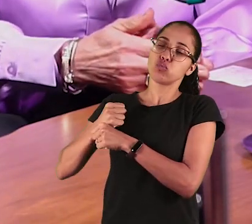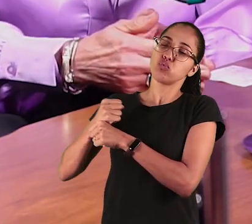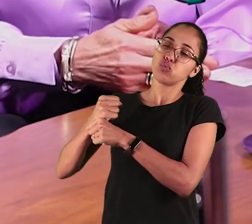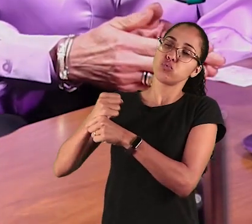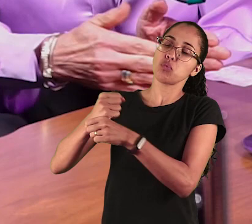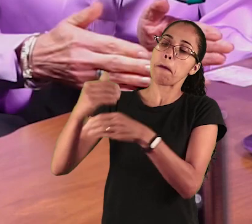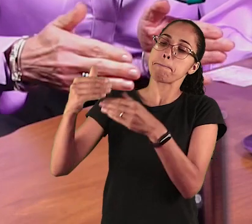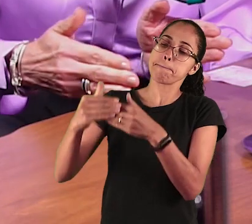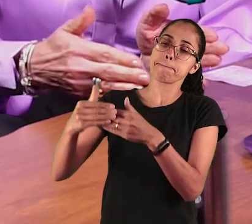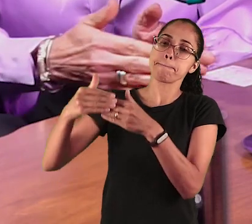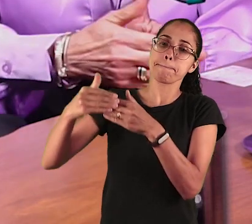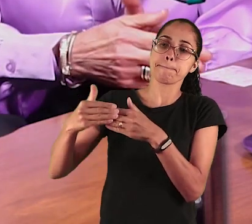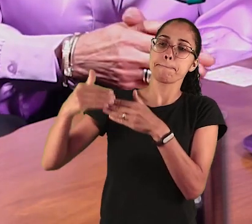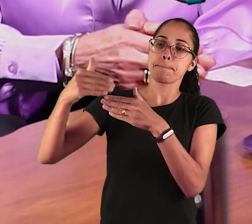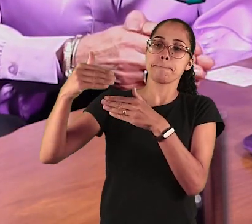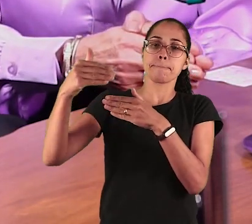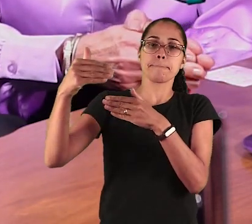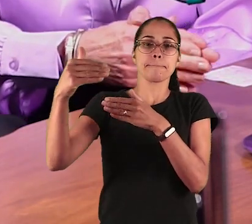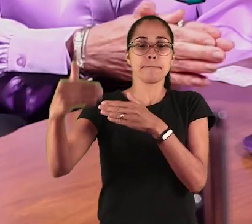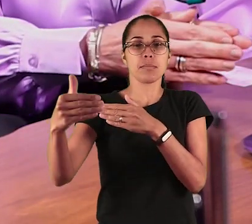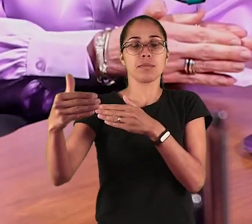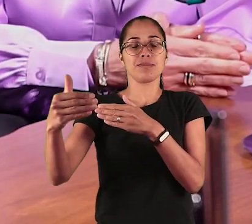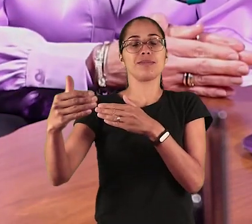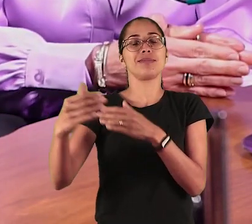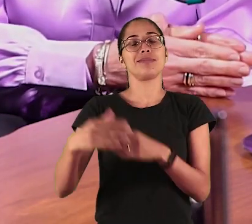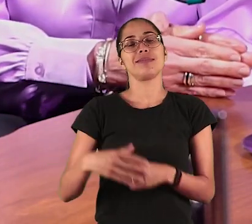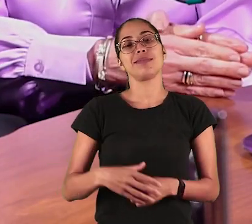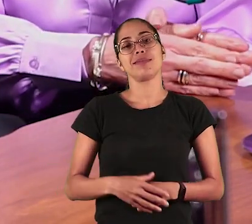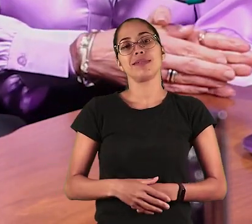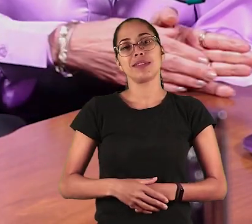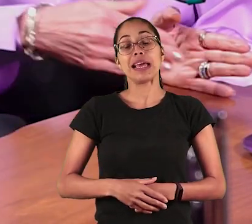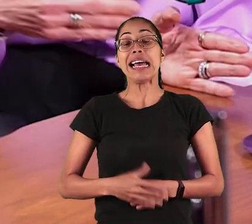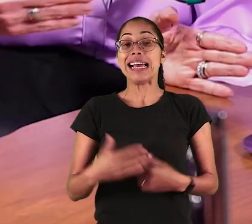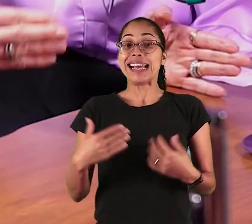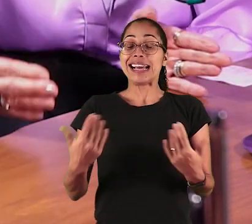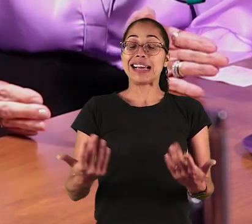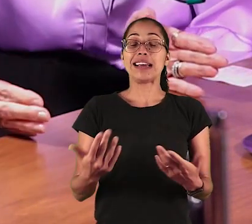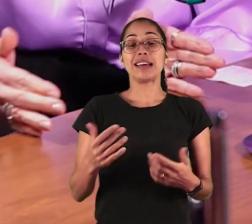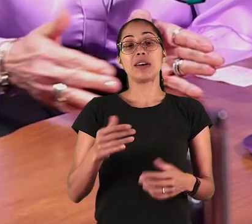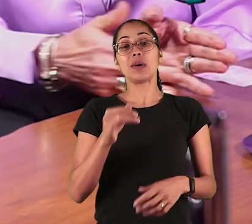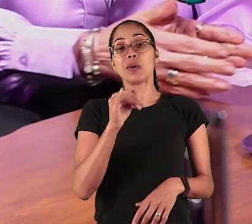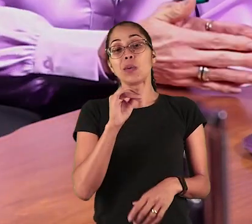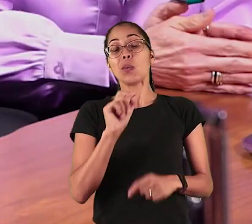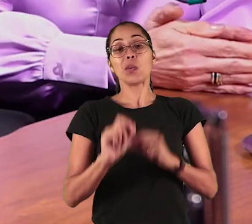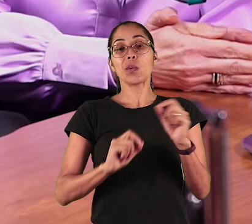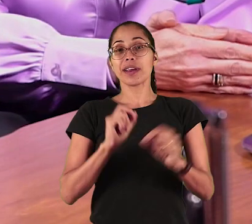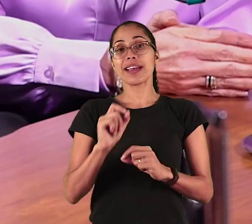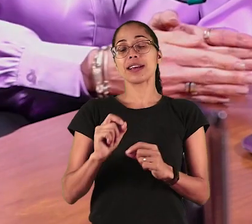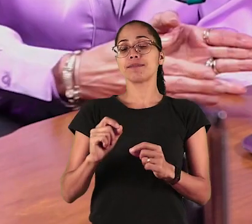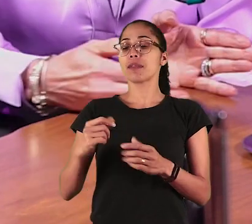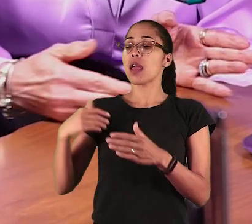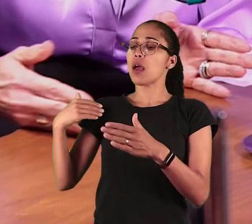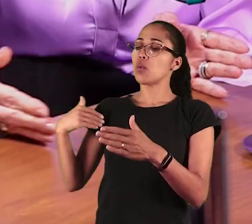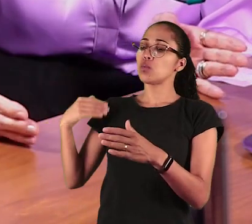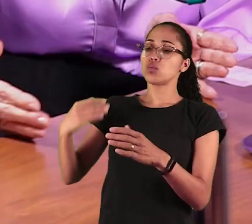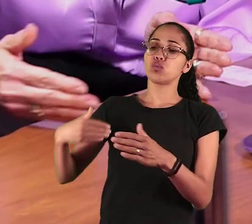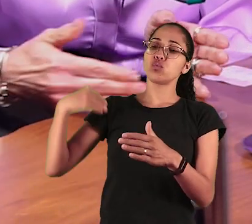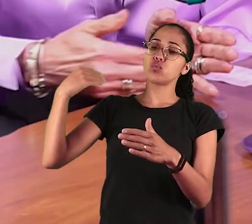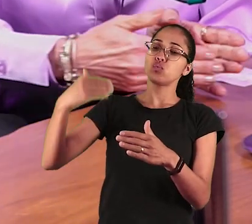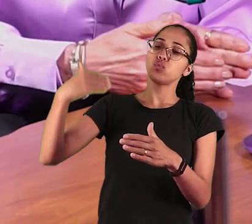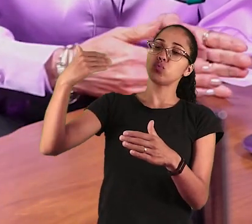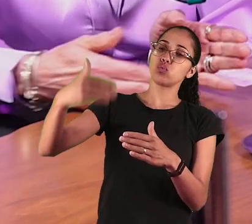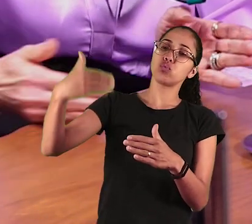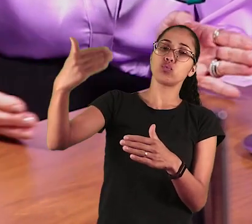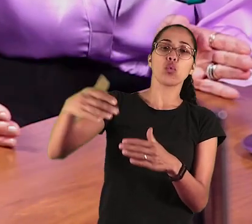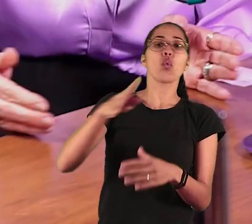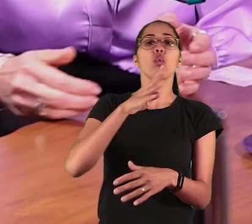eu comecei quando eu comecei tinham 300 funcionários no site uns 5000 então eu passei por todo o ciclo dentro